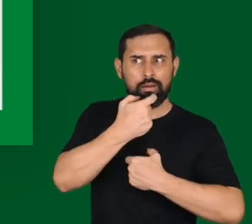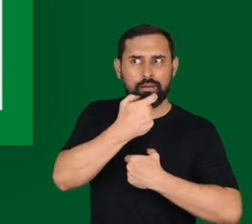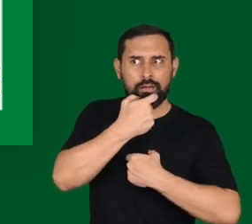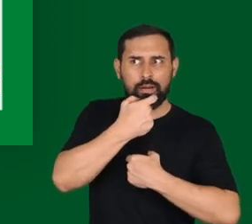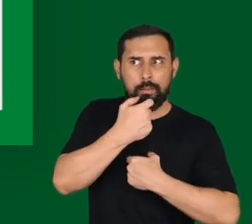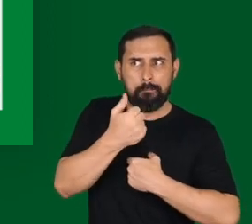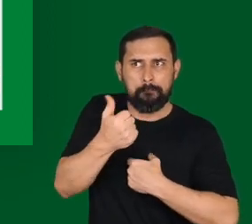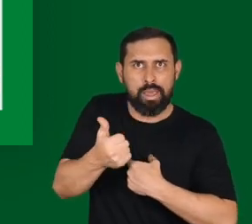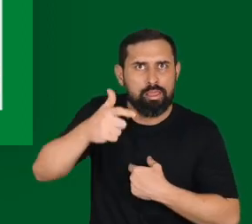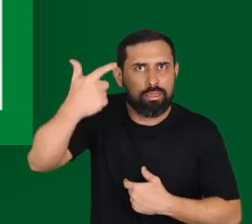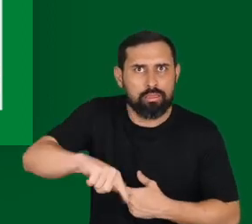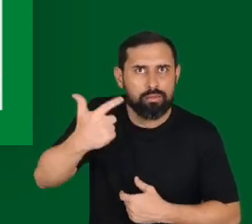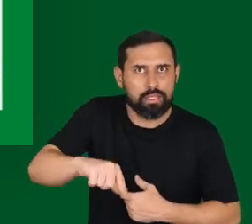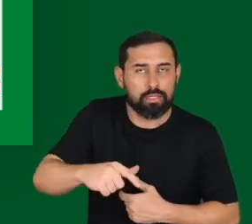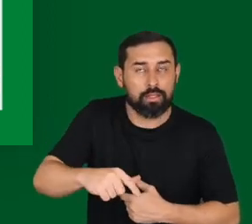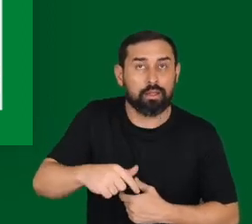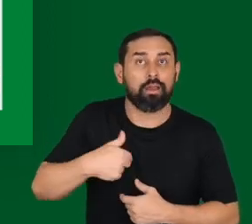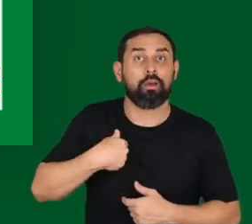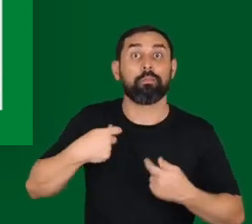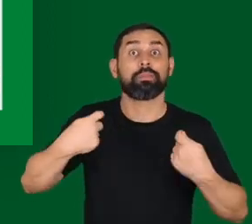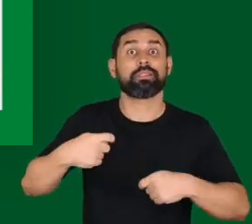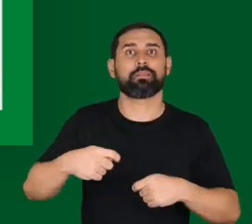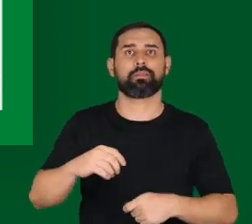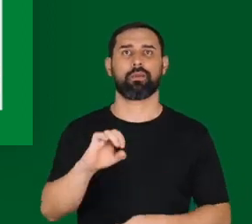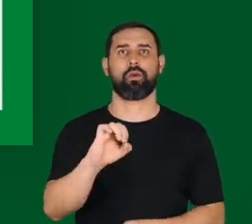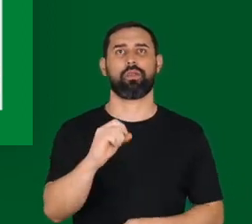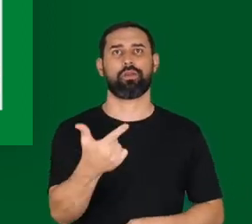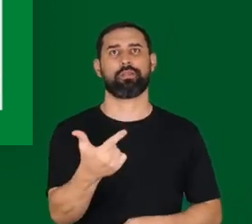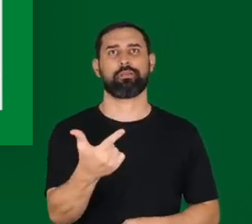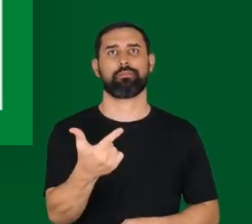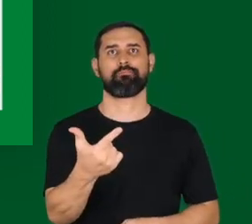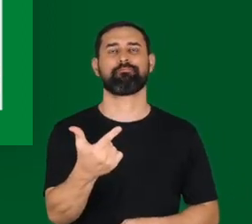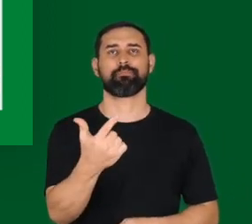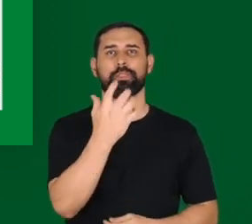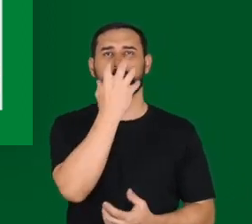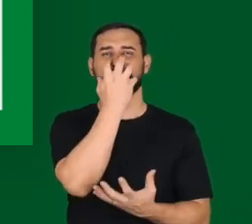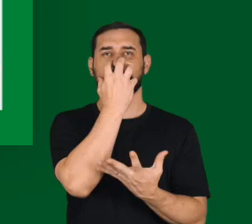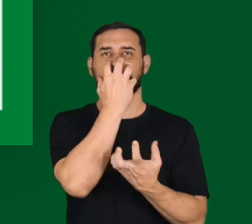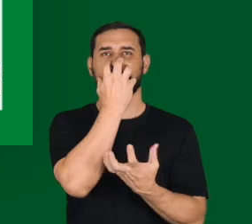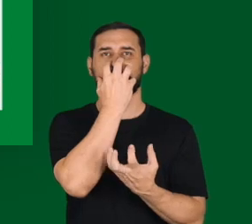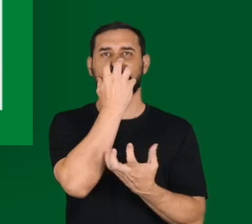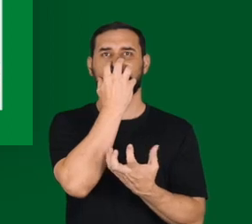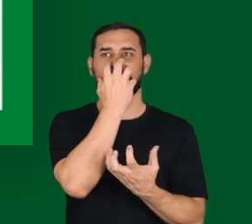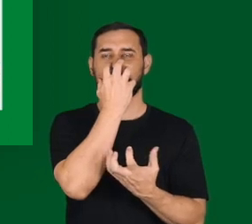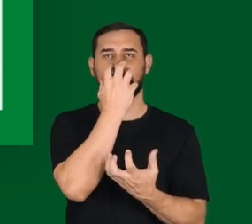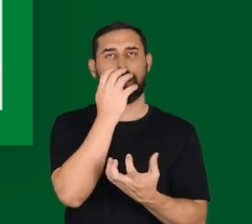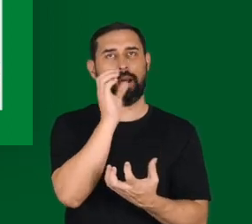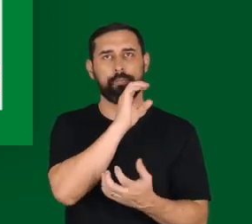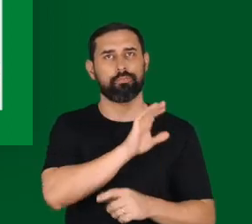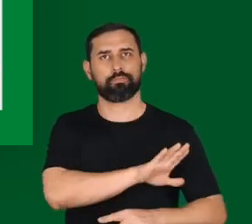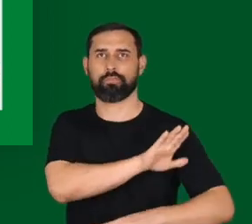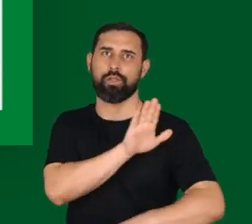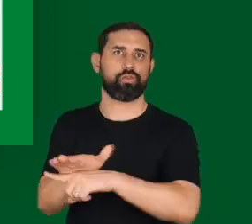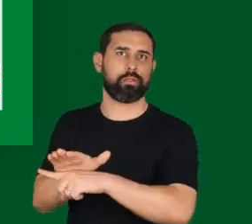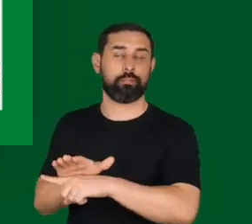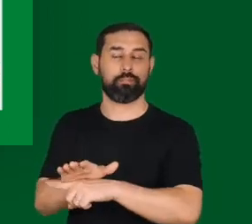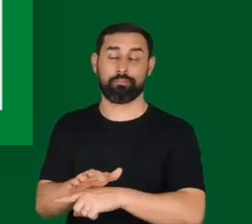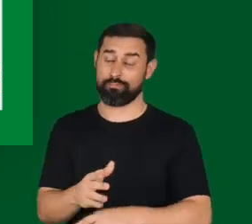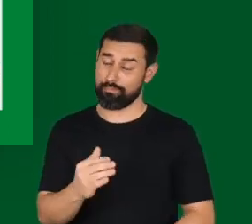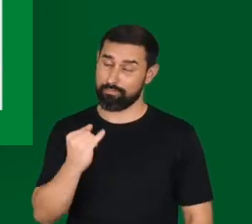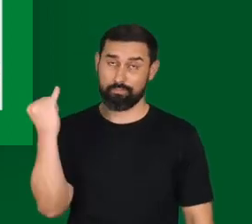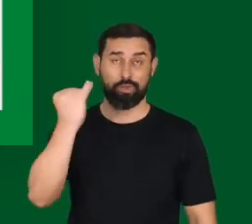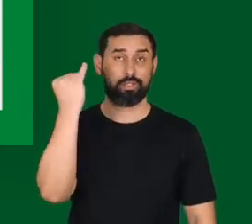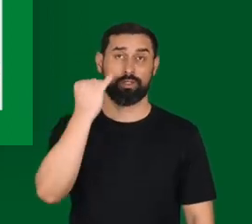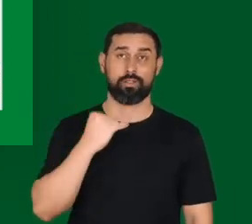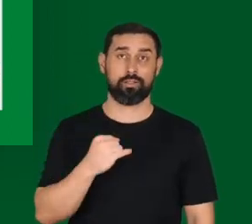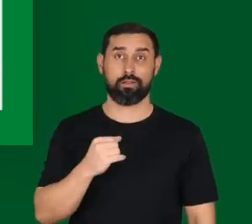suspeita de que essa via aérea não esteja pérvia, eu já tenho que fornecer o oxigênio sob máscara não inalante já